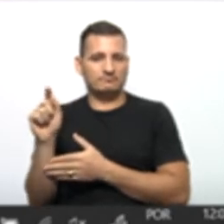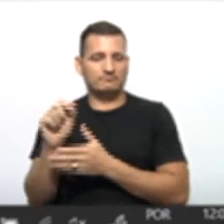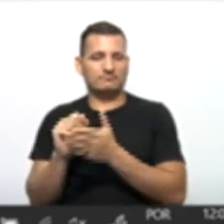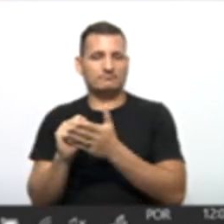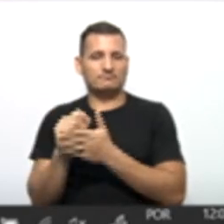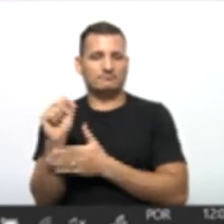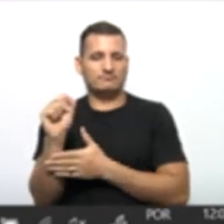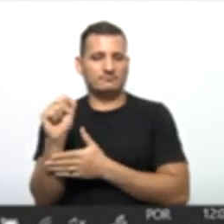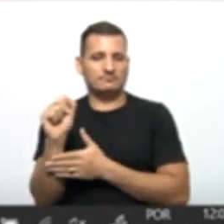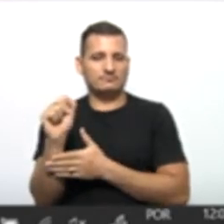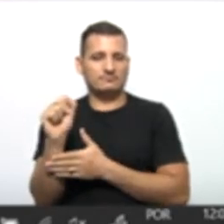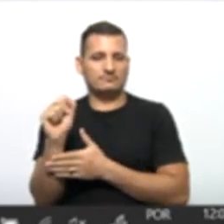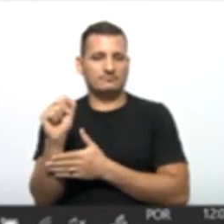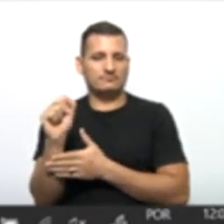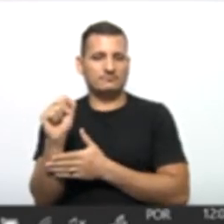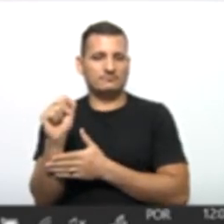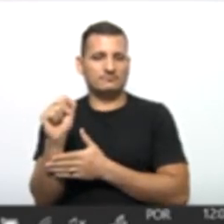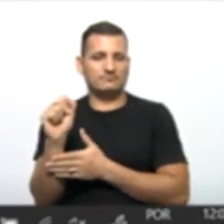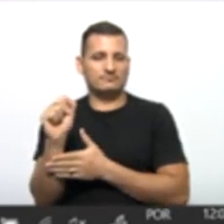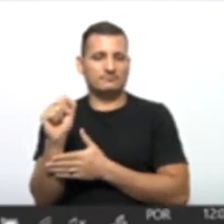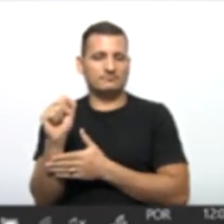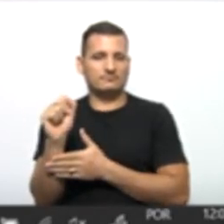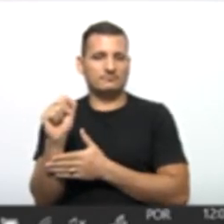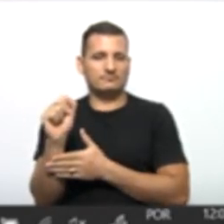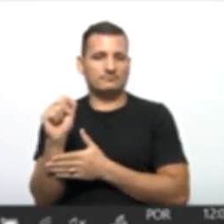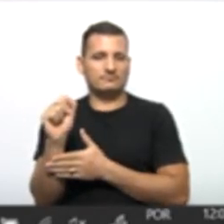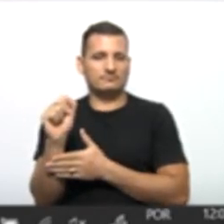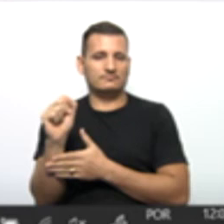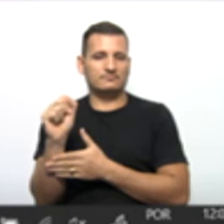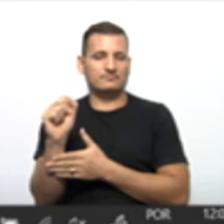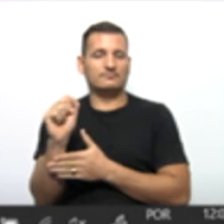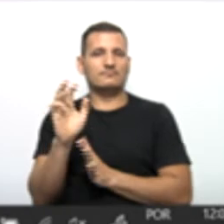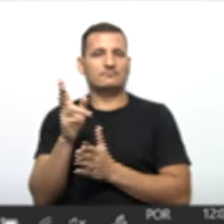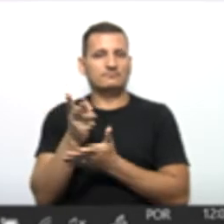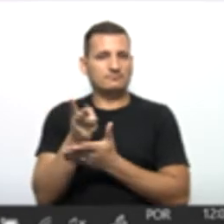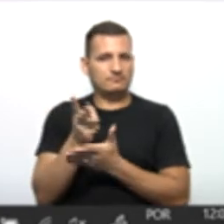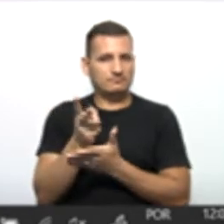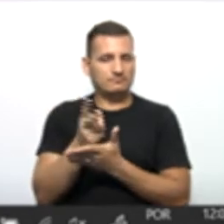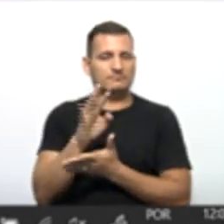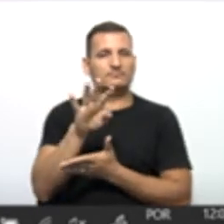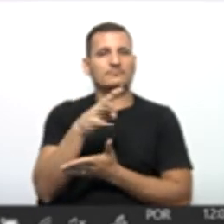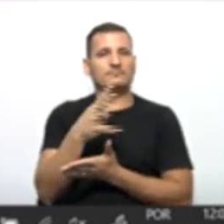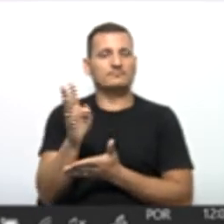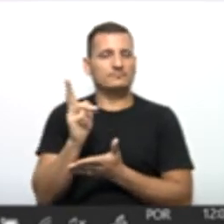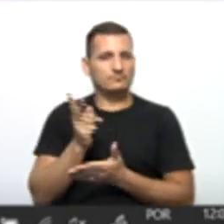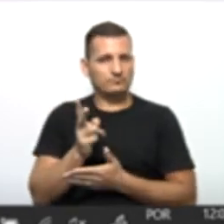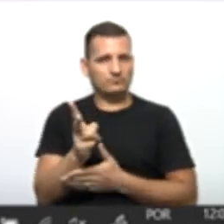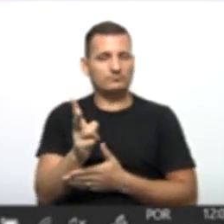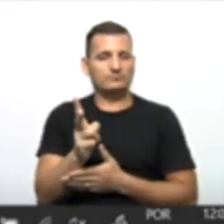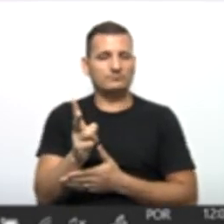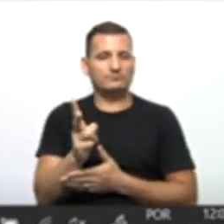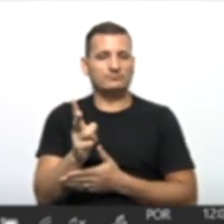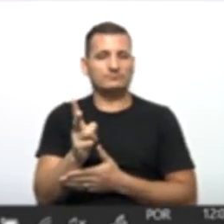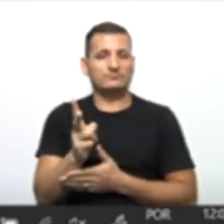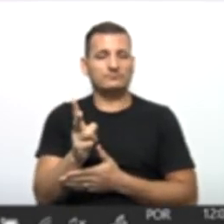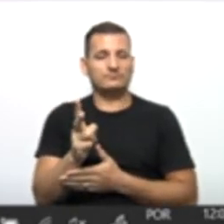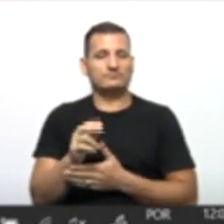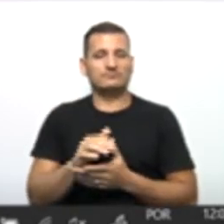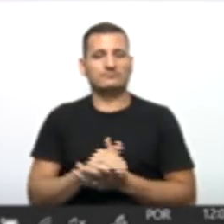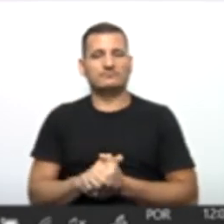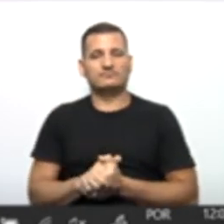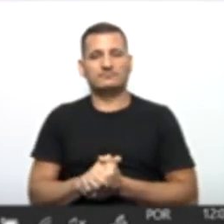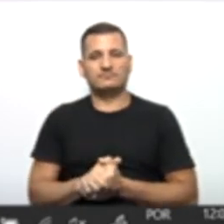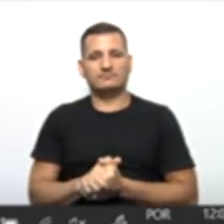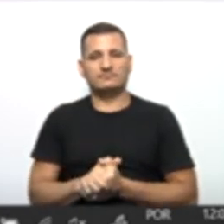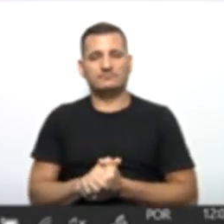contato quando eu faço isso exclui a minha tabela continua ativa então cuidado na hora